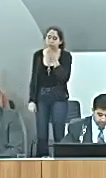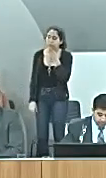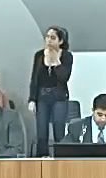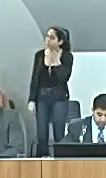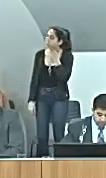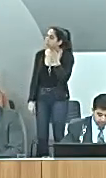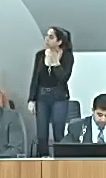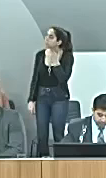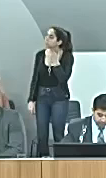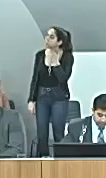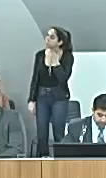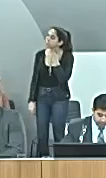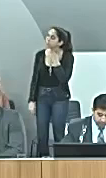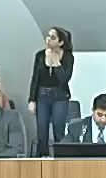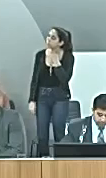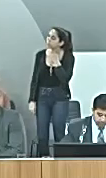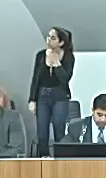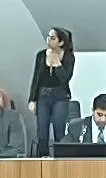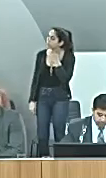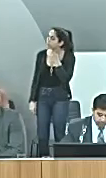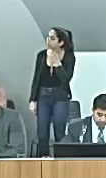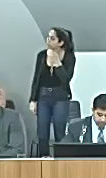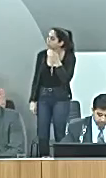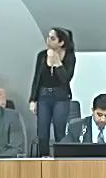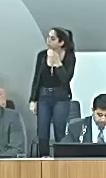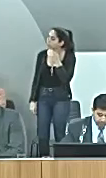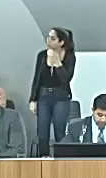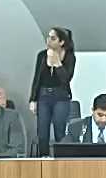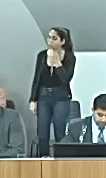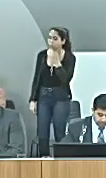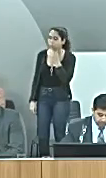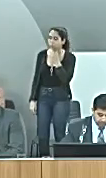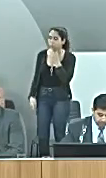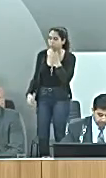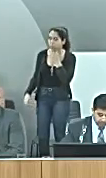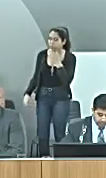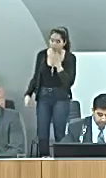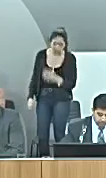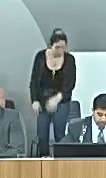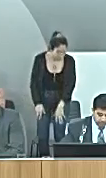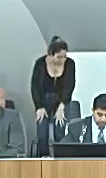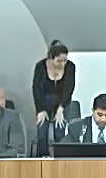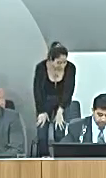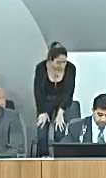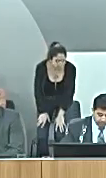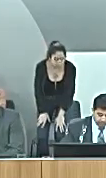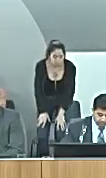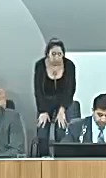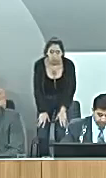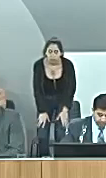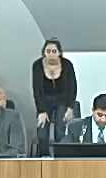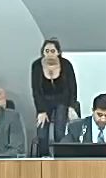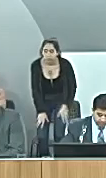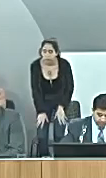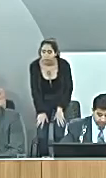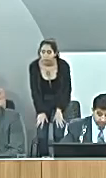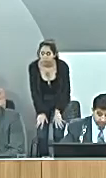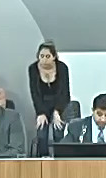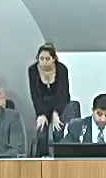são as formações em direito pedagogia ciências sociais psicologia serviço social